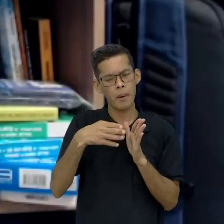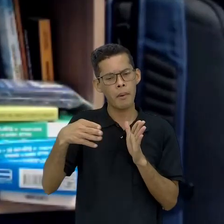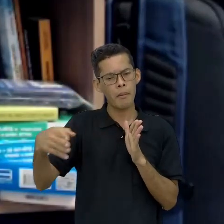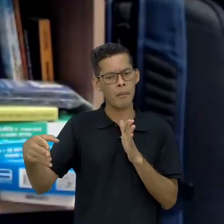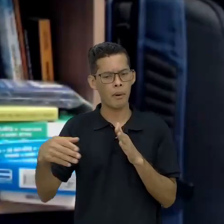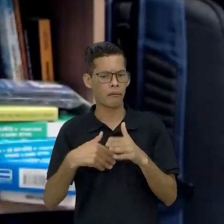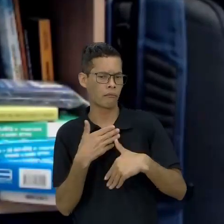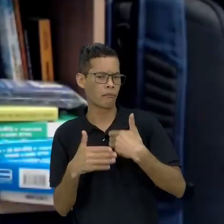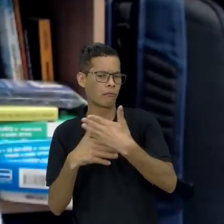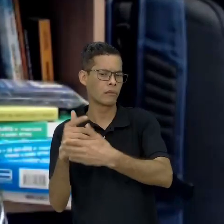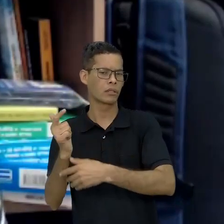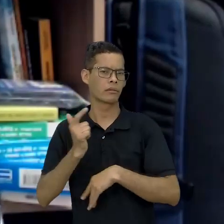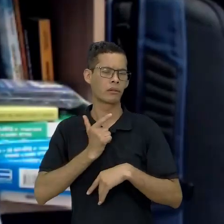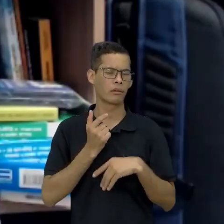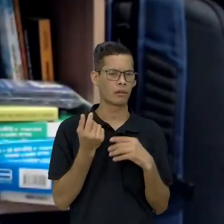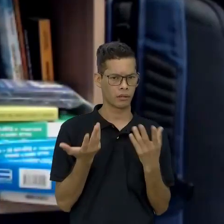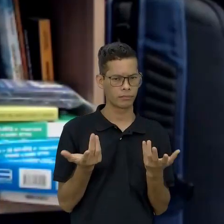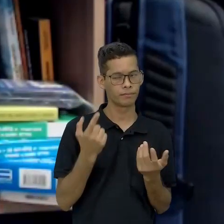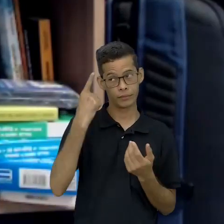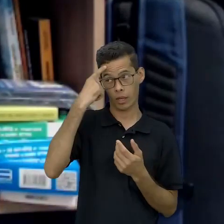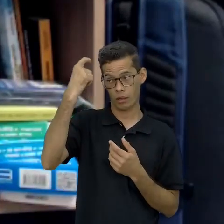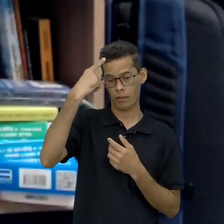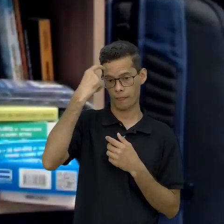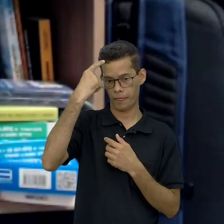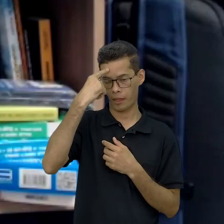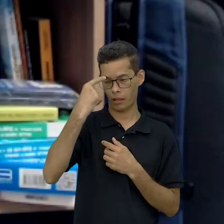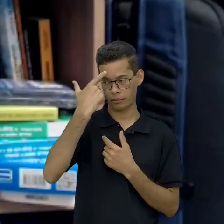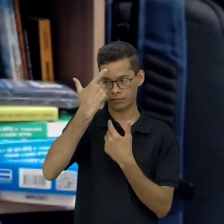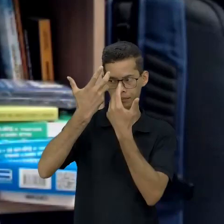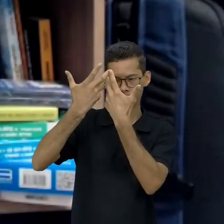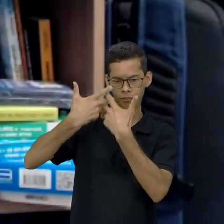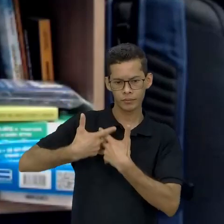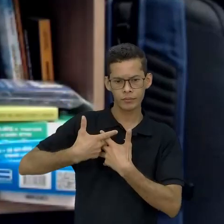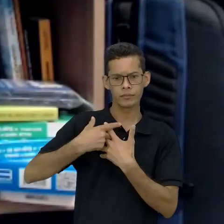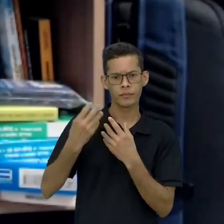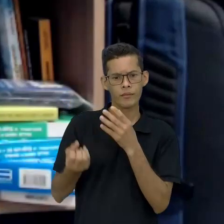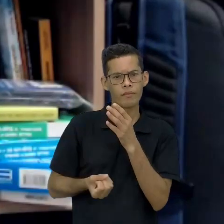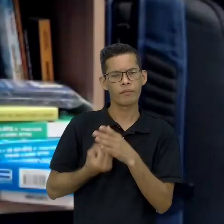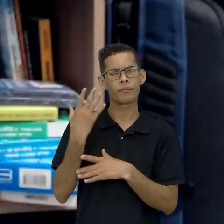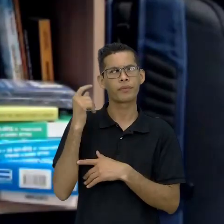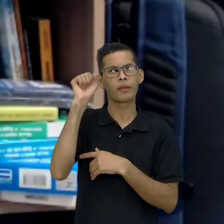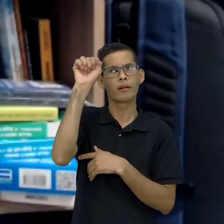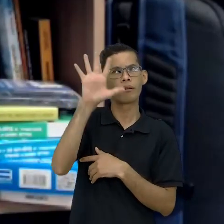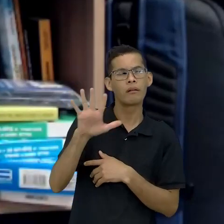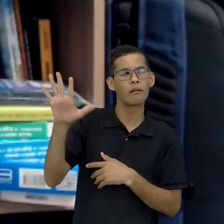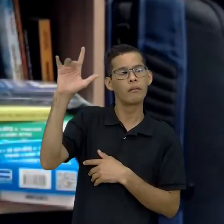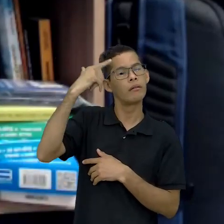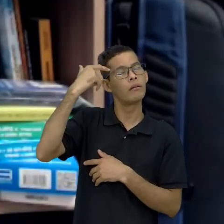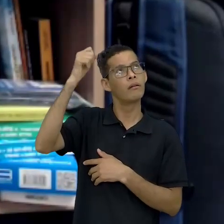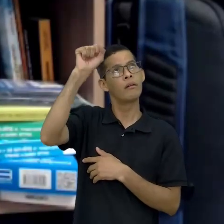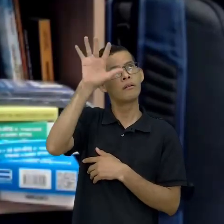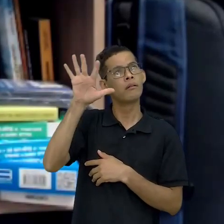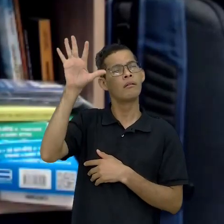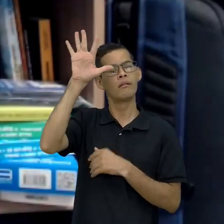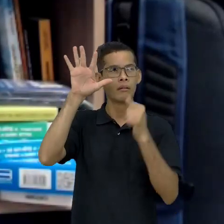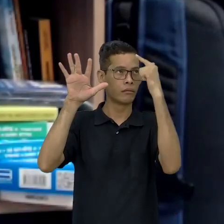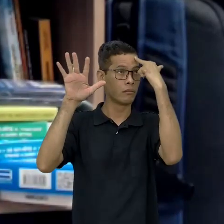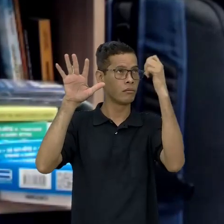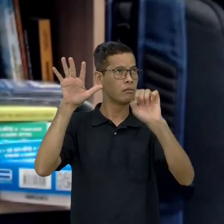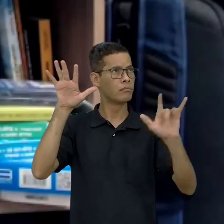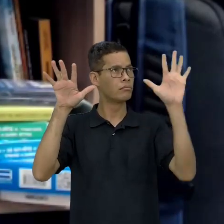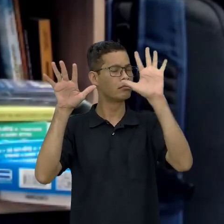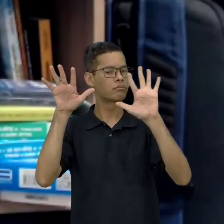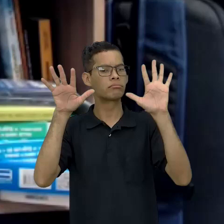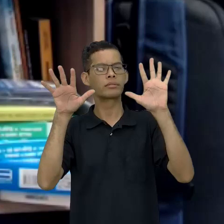se dando. Essas ideias e pensamentos nos geram imagens mentais, né? Essas